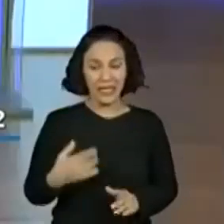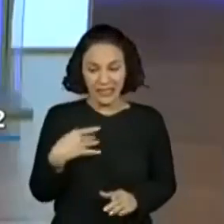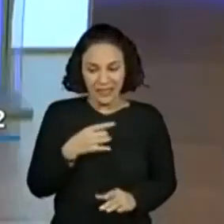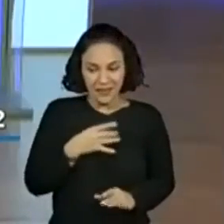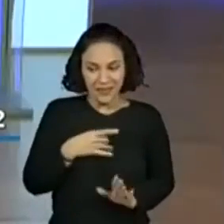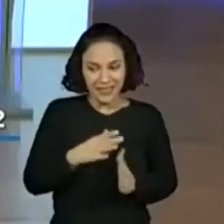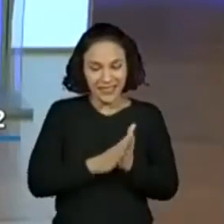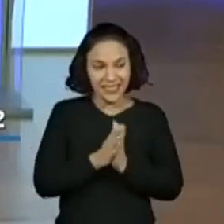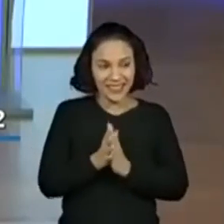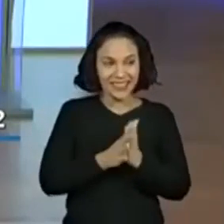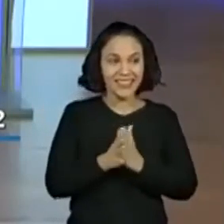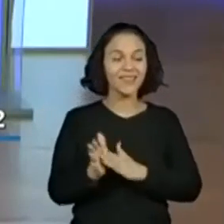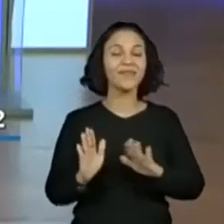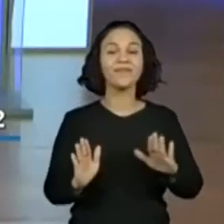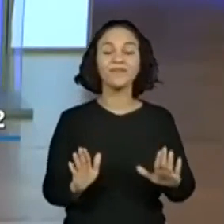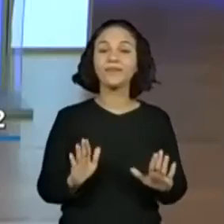medo.